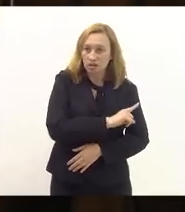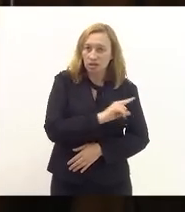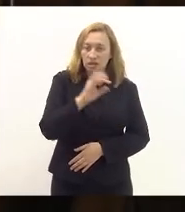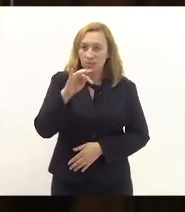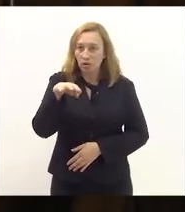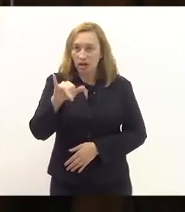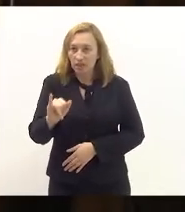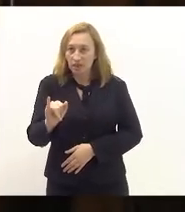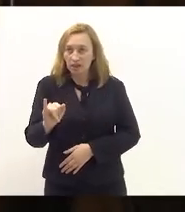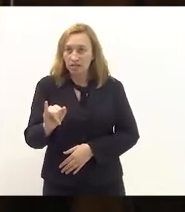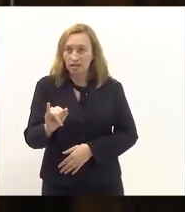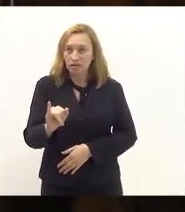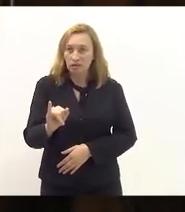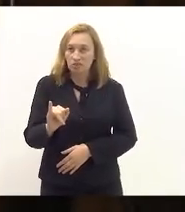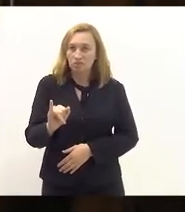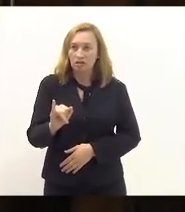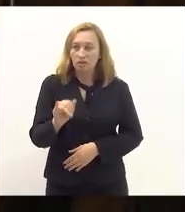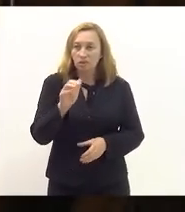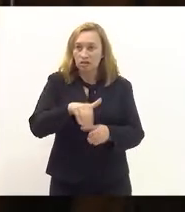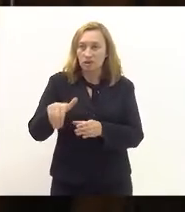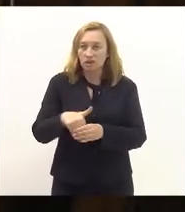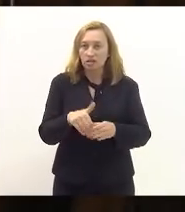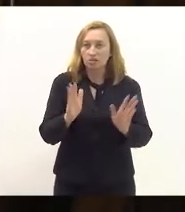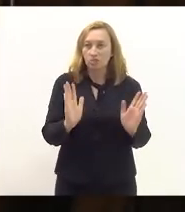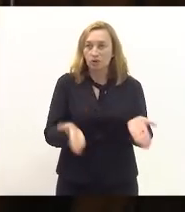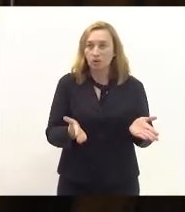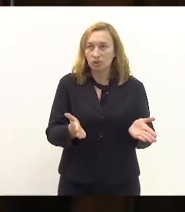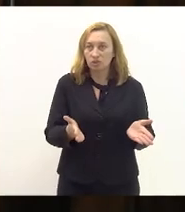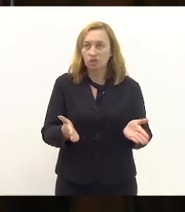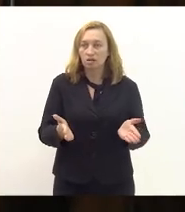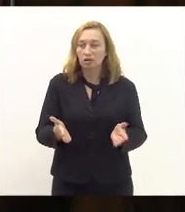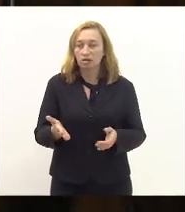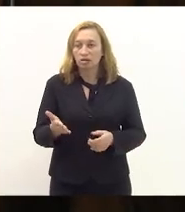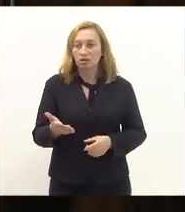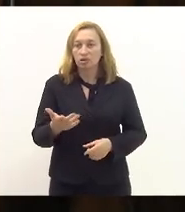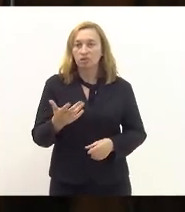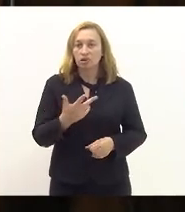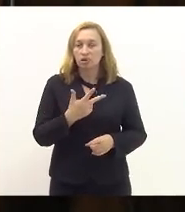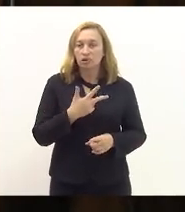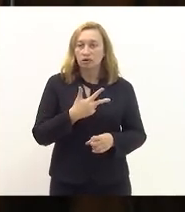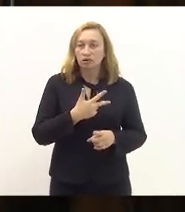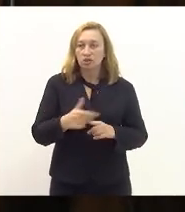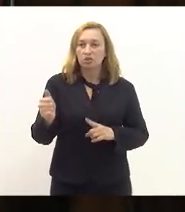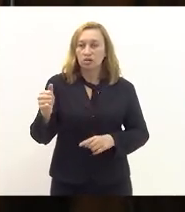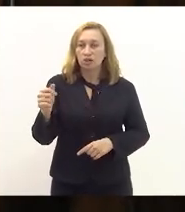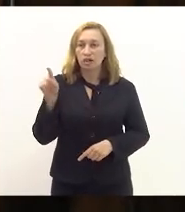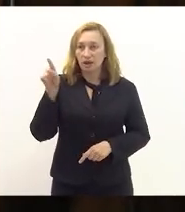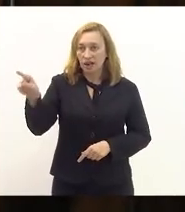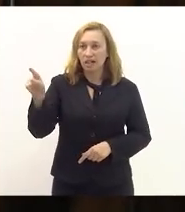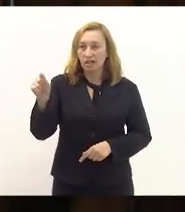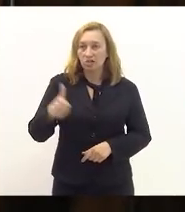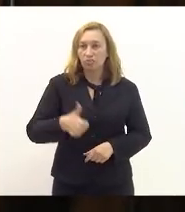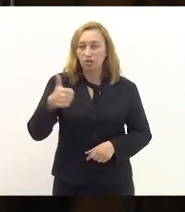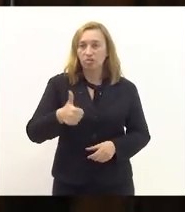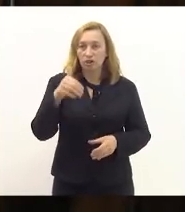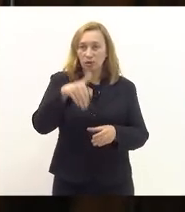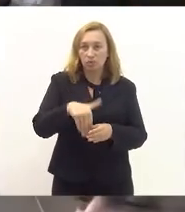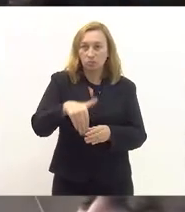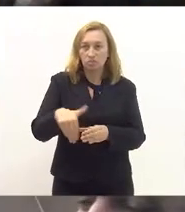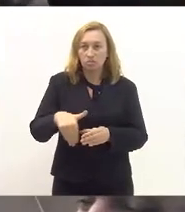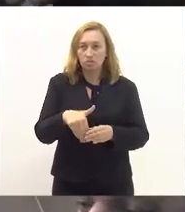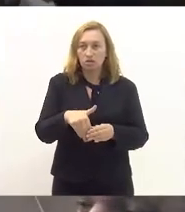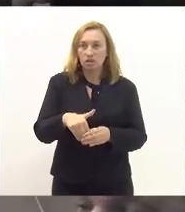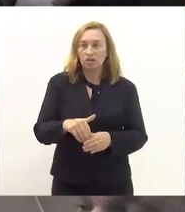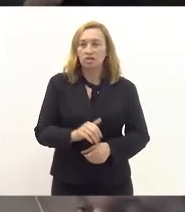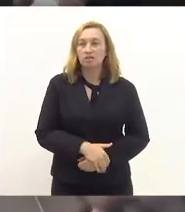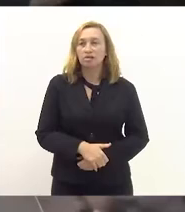Itaboraí. Se a eleição fosse hoje, nós ganharíamos lá no primeiro turno a eleição.